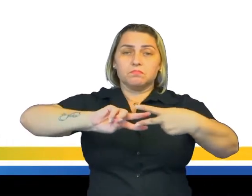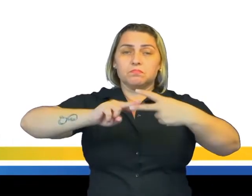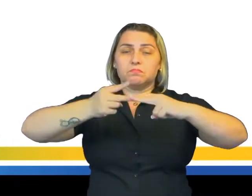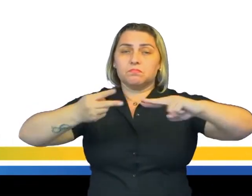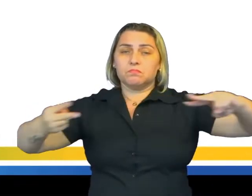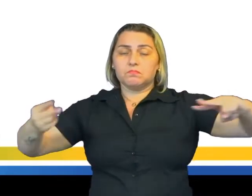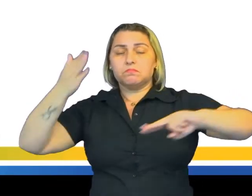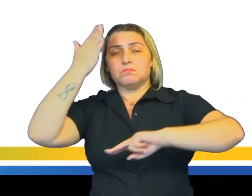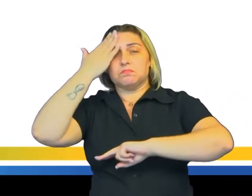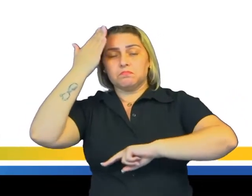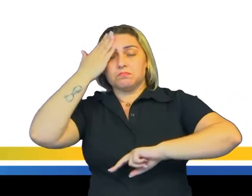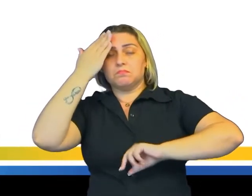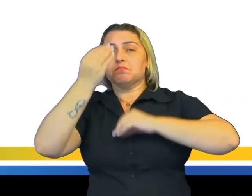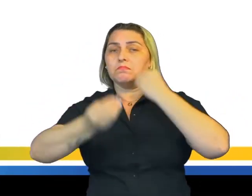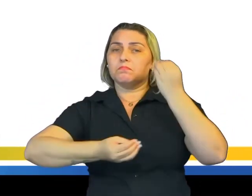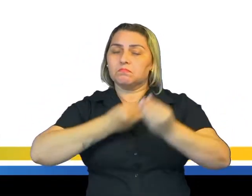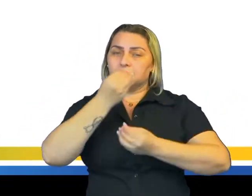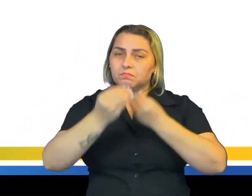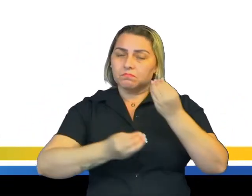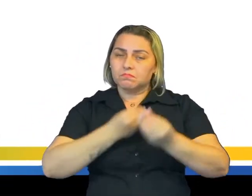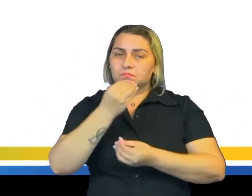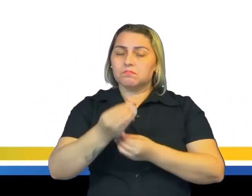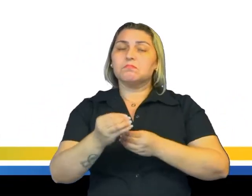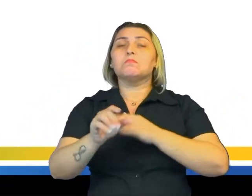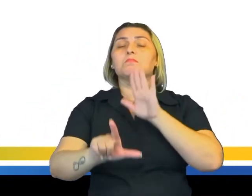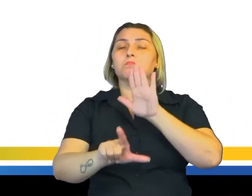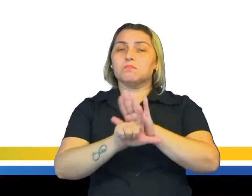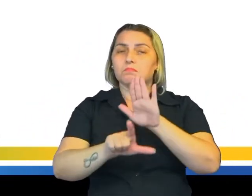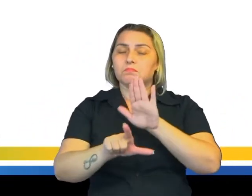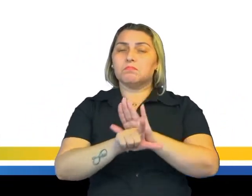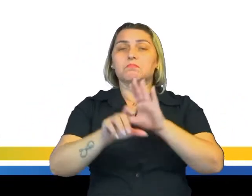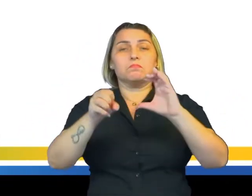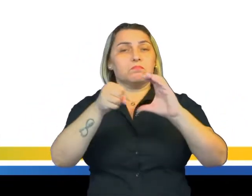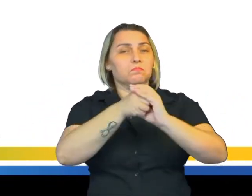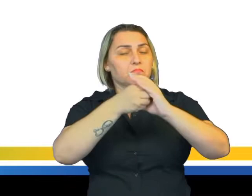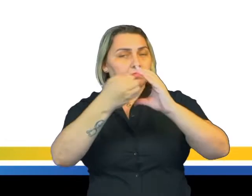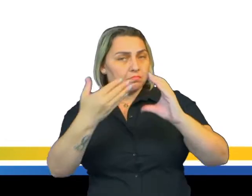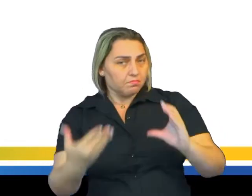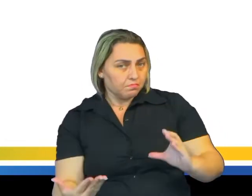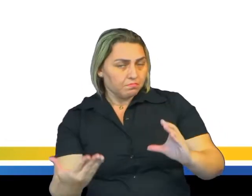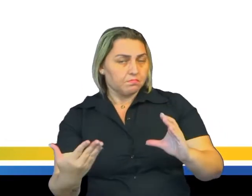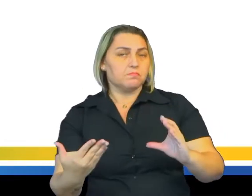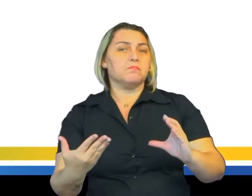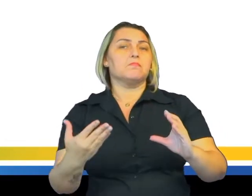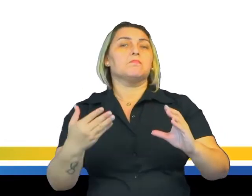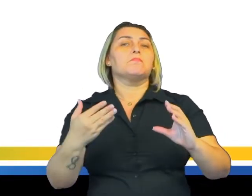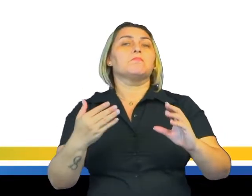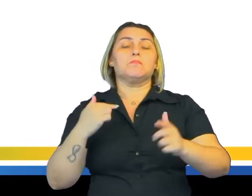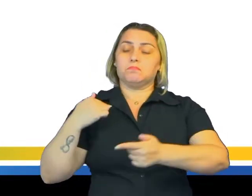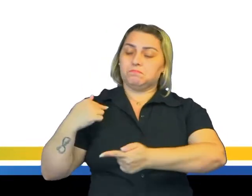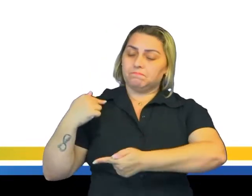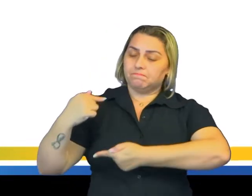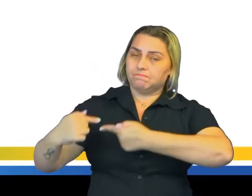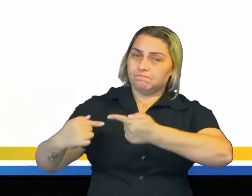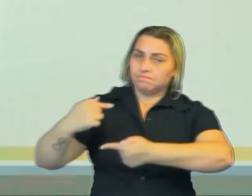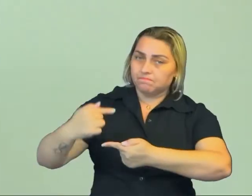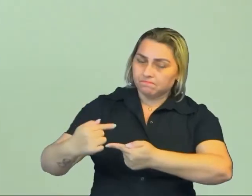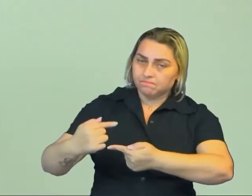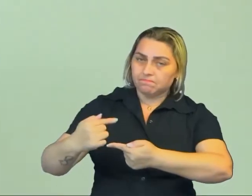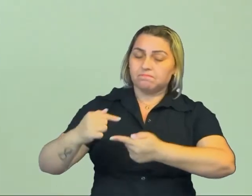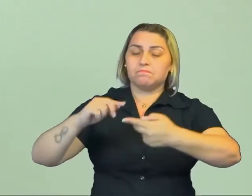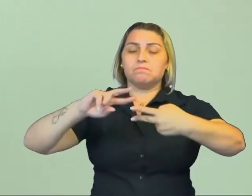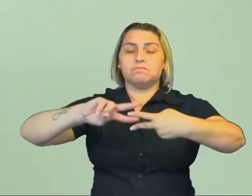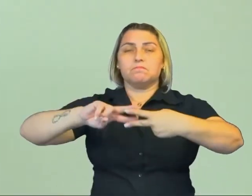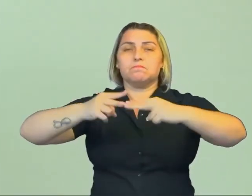buscamos compreender os mecanismos e leis de transmissão das características através da geração. Então, o que seria a genética? Gente,